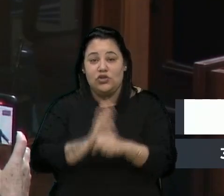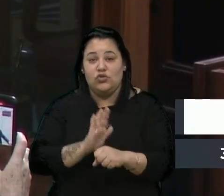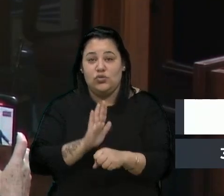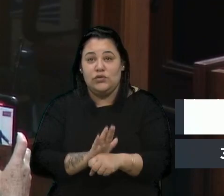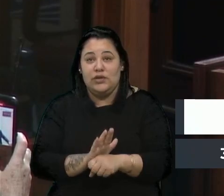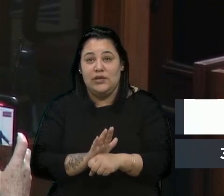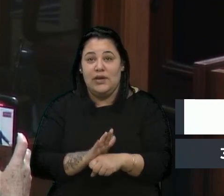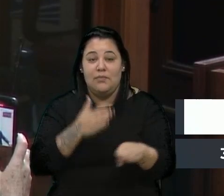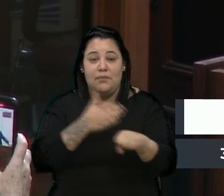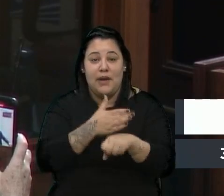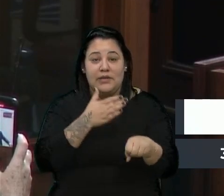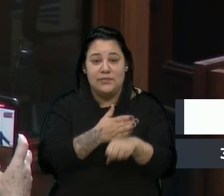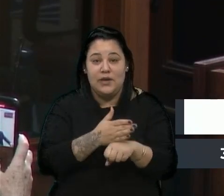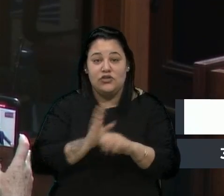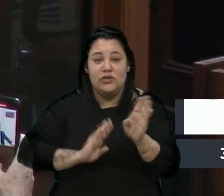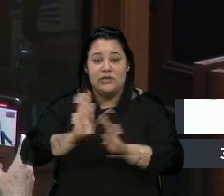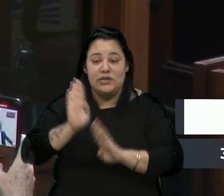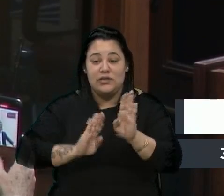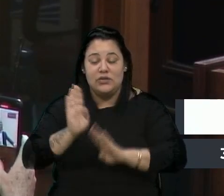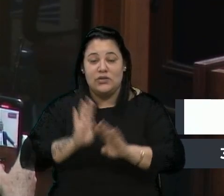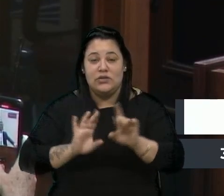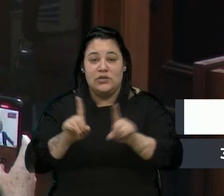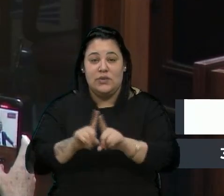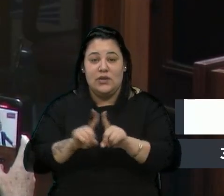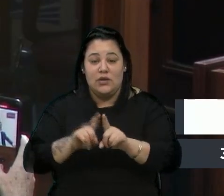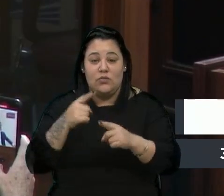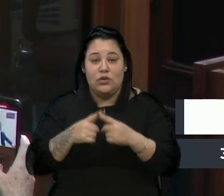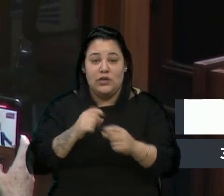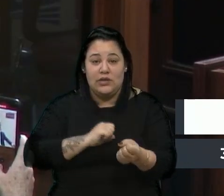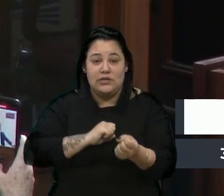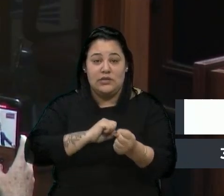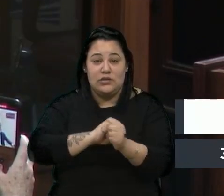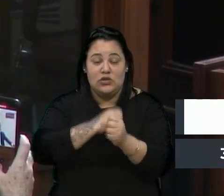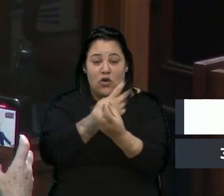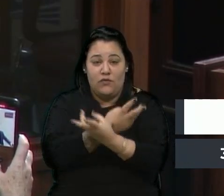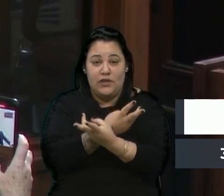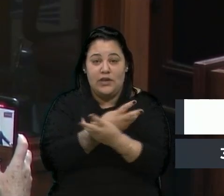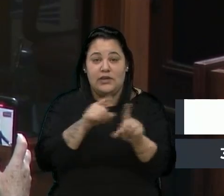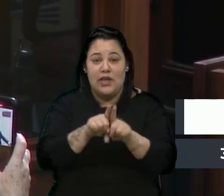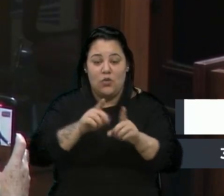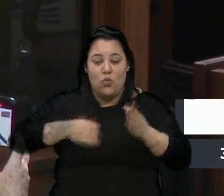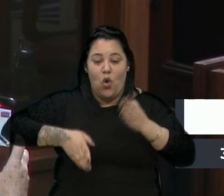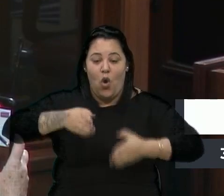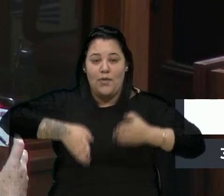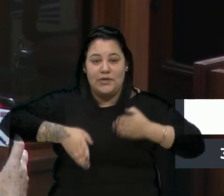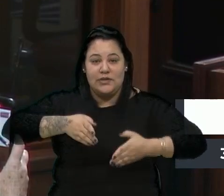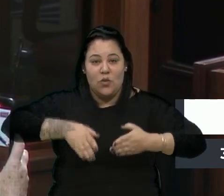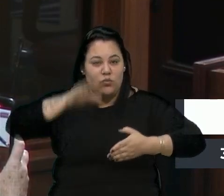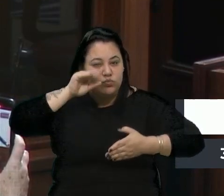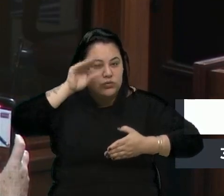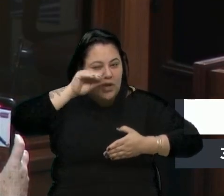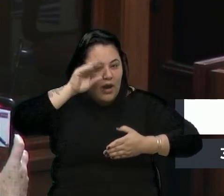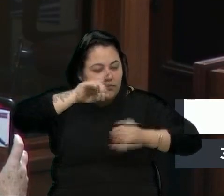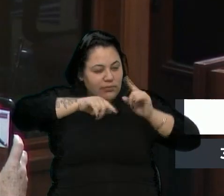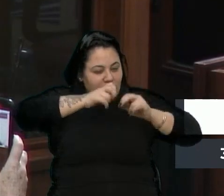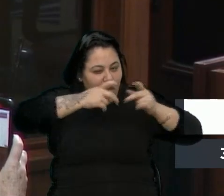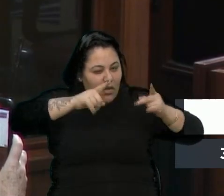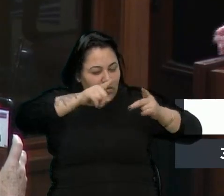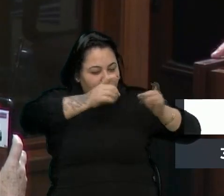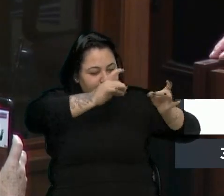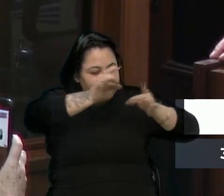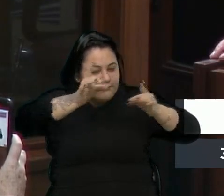a participarem de licitações, porque esse software tem um robozinho que observa o material que tu está vendendo e diz assim,